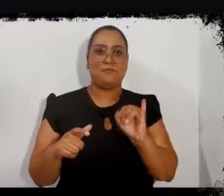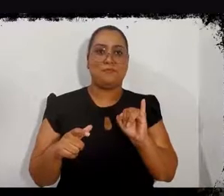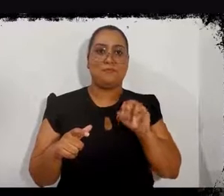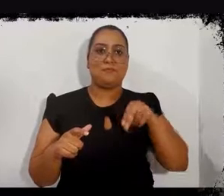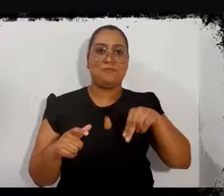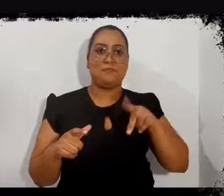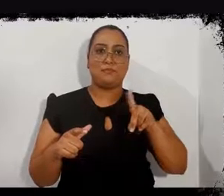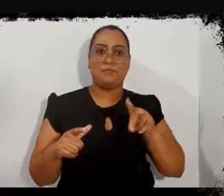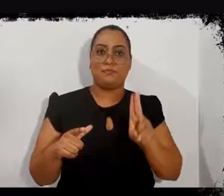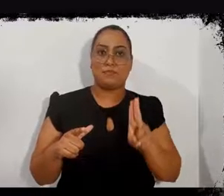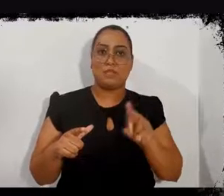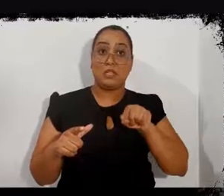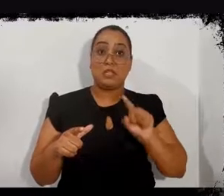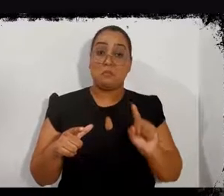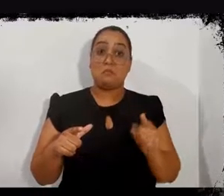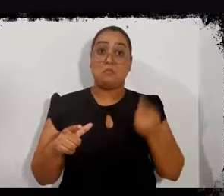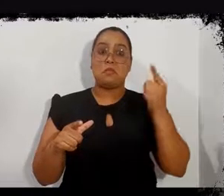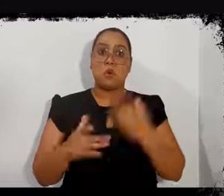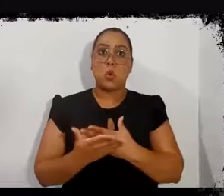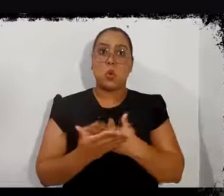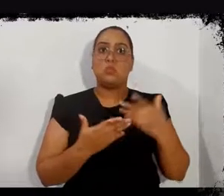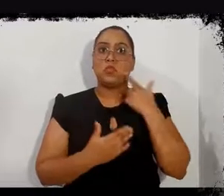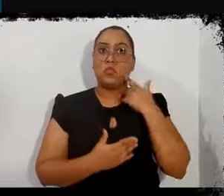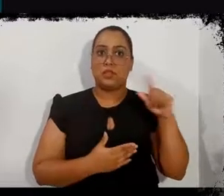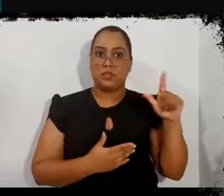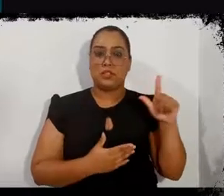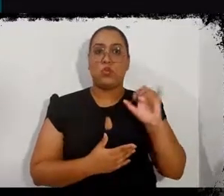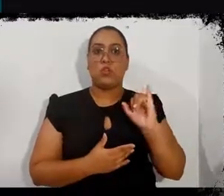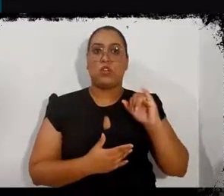primeiras línguas do ramo indo-europeu.